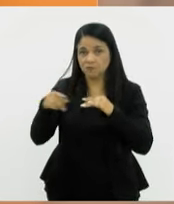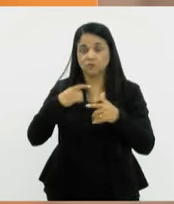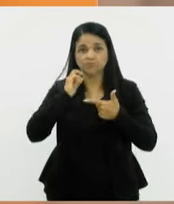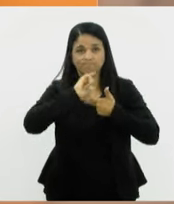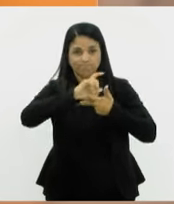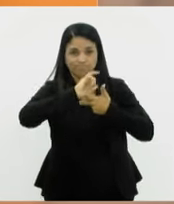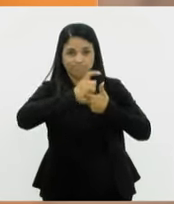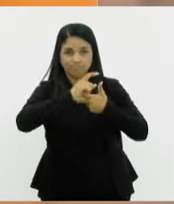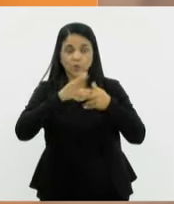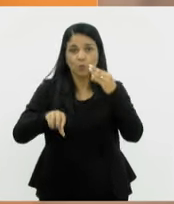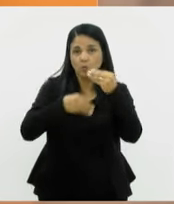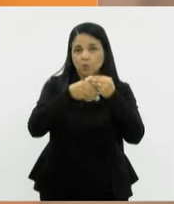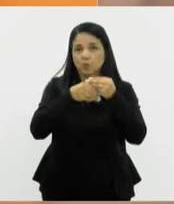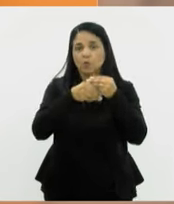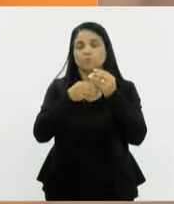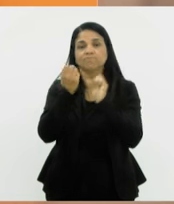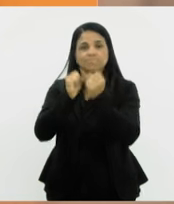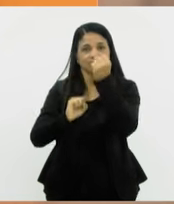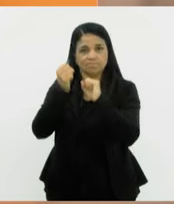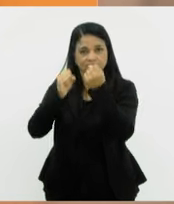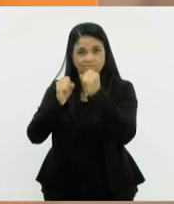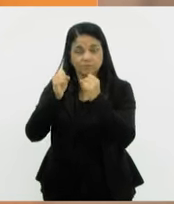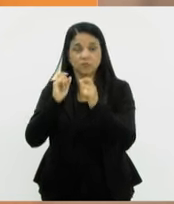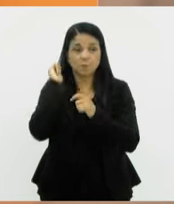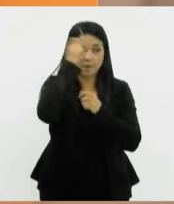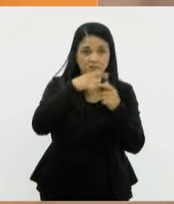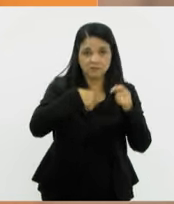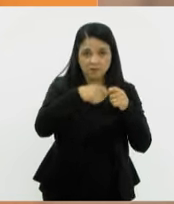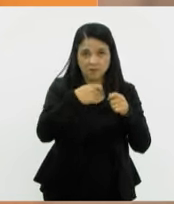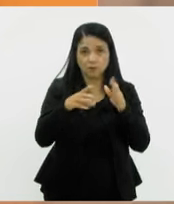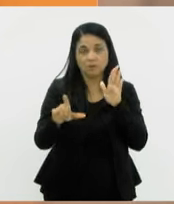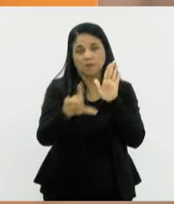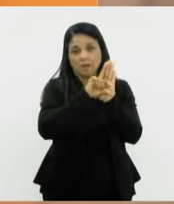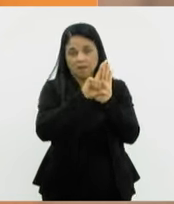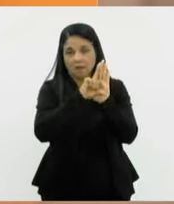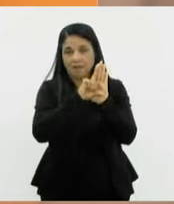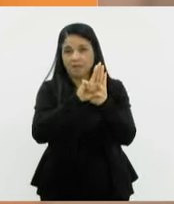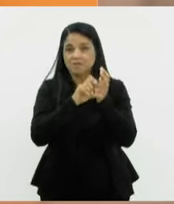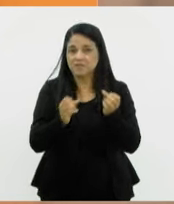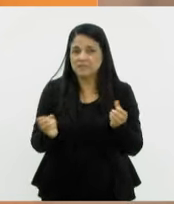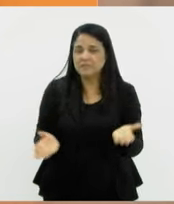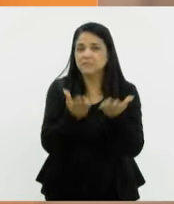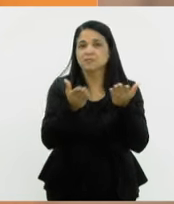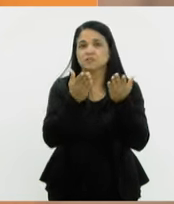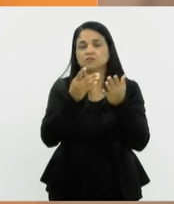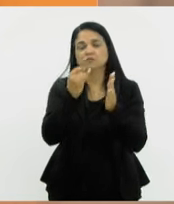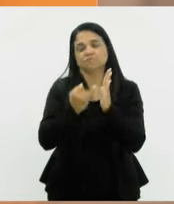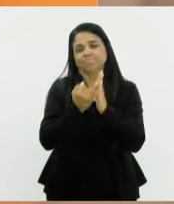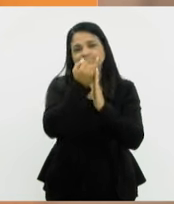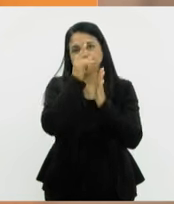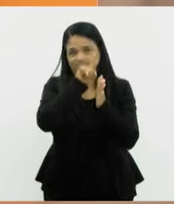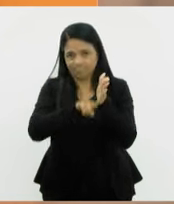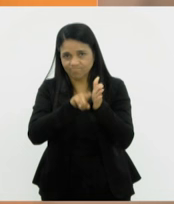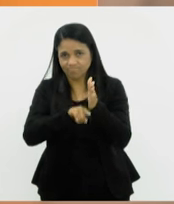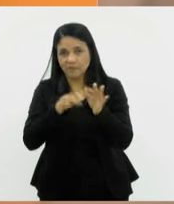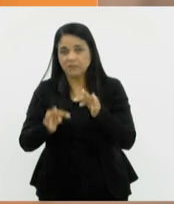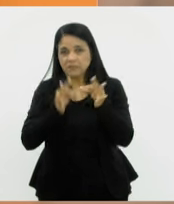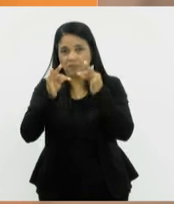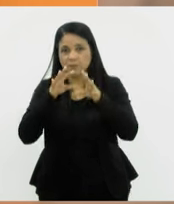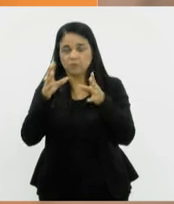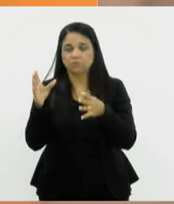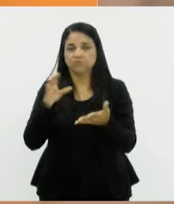Executivo, que incluiu o setor industrial de pescados na lei que concede incentivos fiscais e tratamento